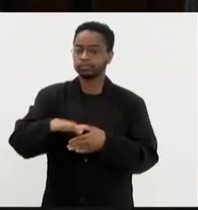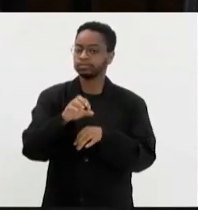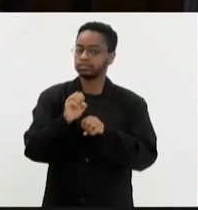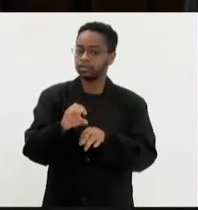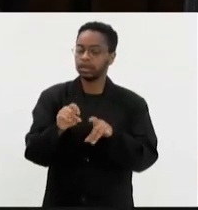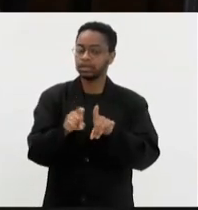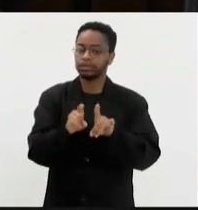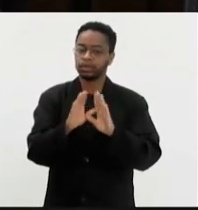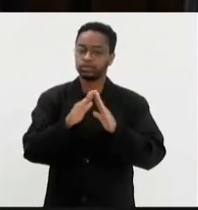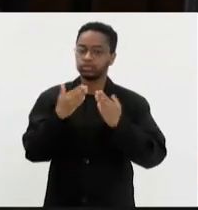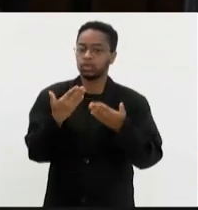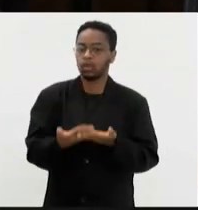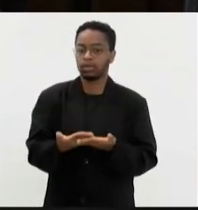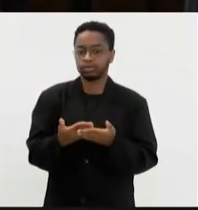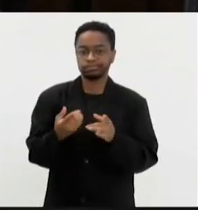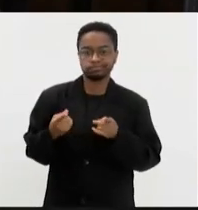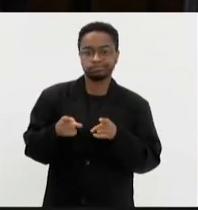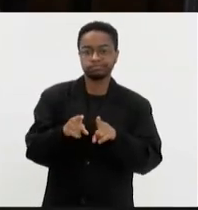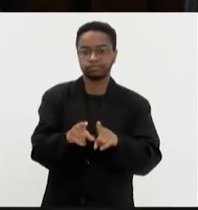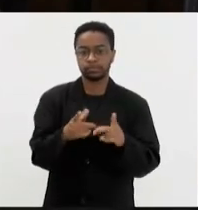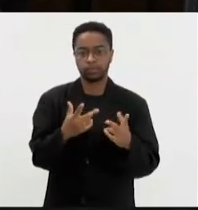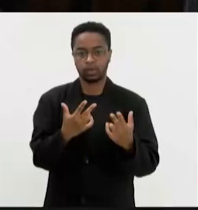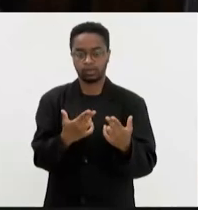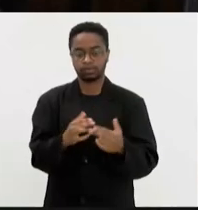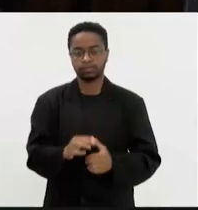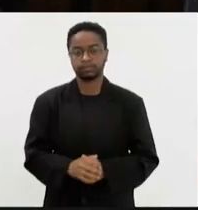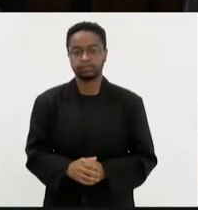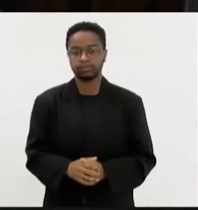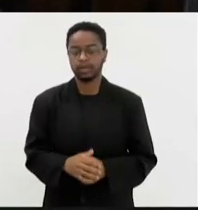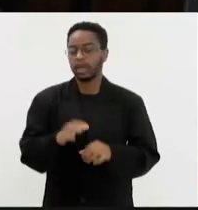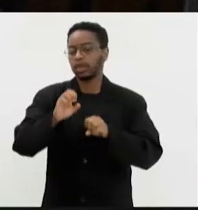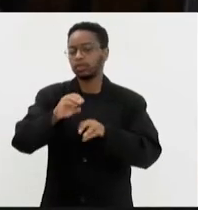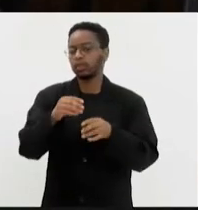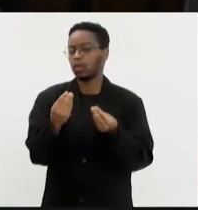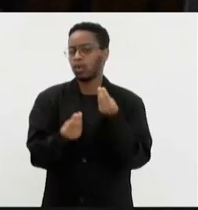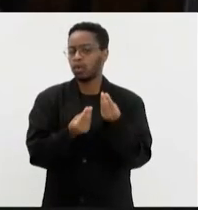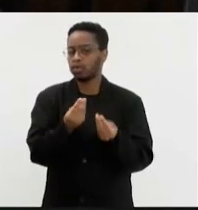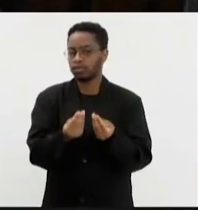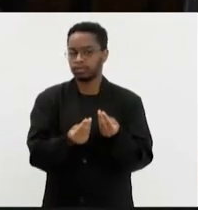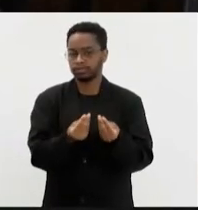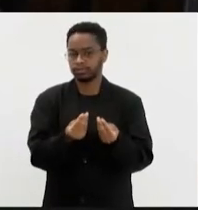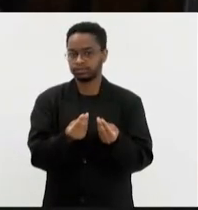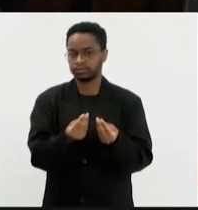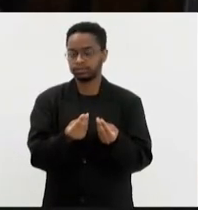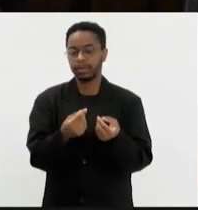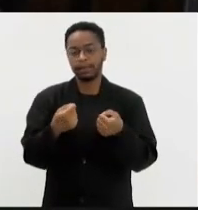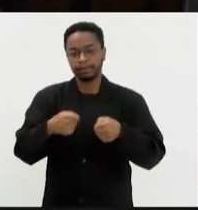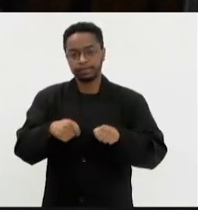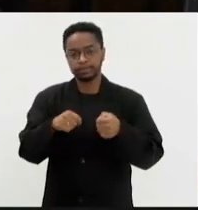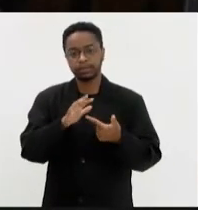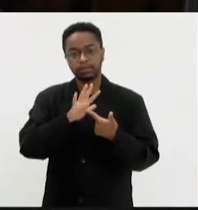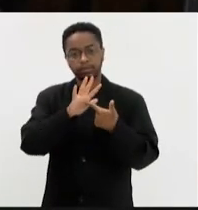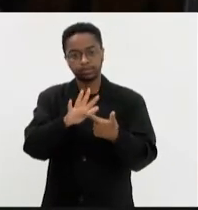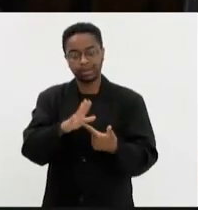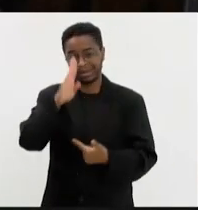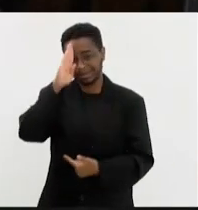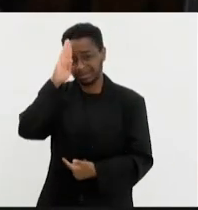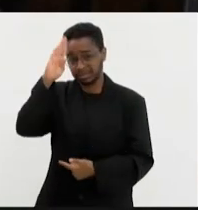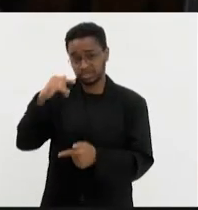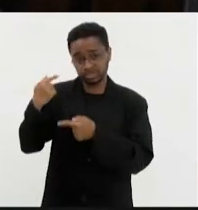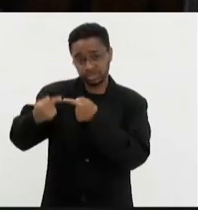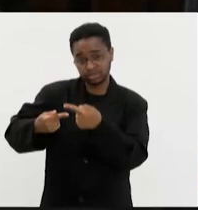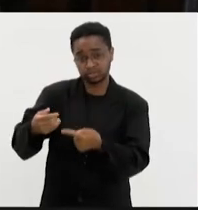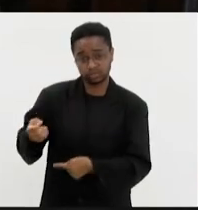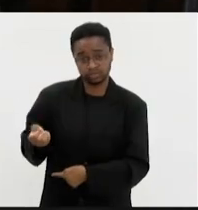a escola cumpre esse papel né educativo no sentido de reforçar principalmente nas gerações mais